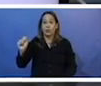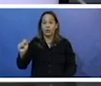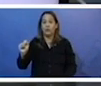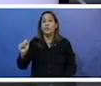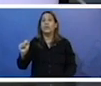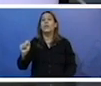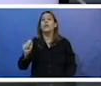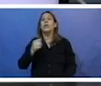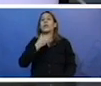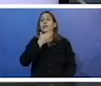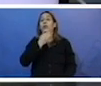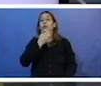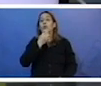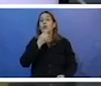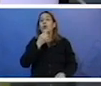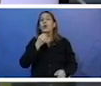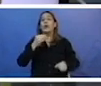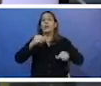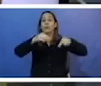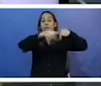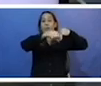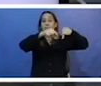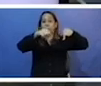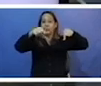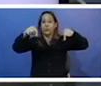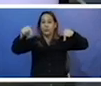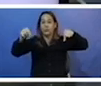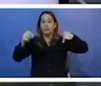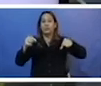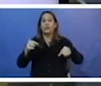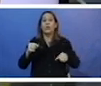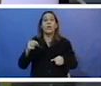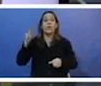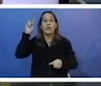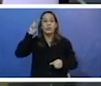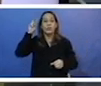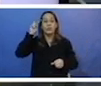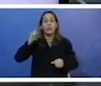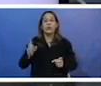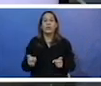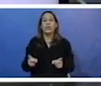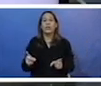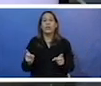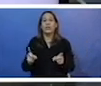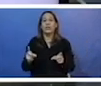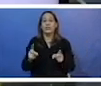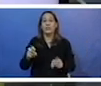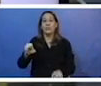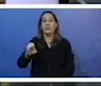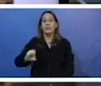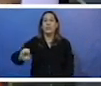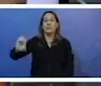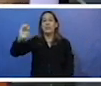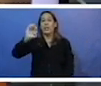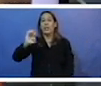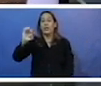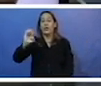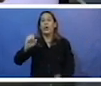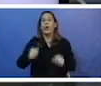despendura seus romances e folhinha, para vendê-los na Europa, fazendo sua